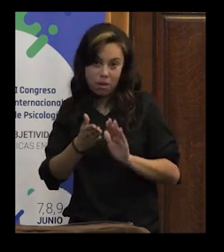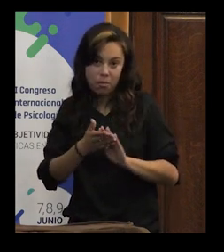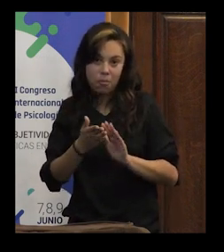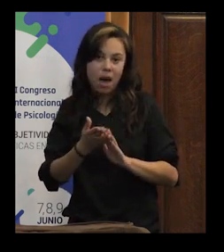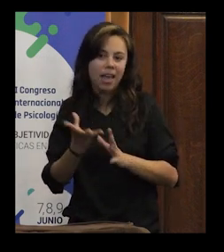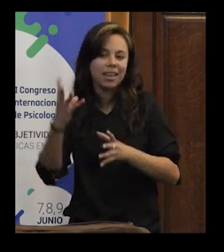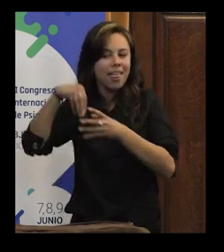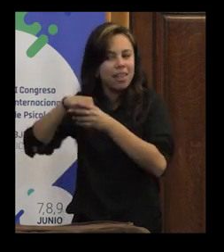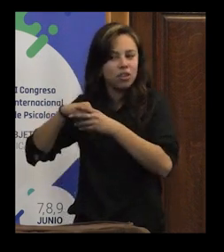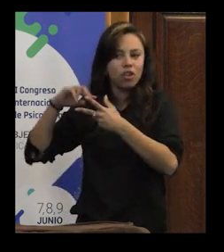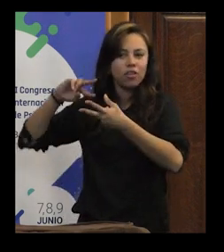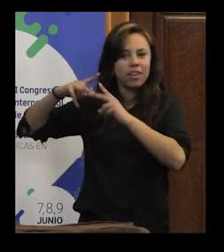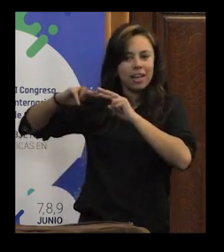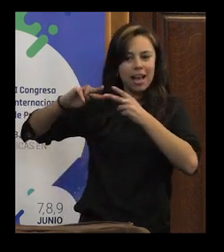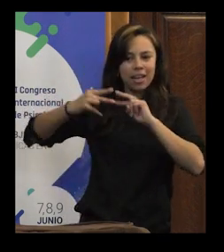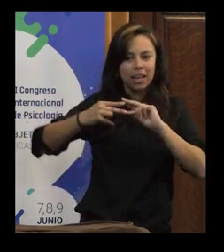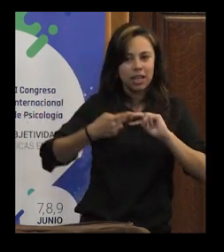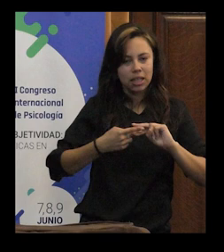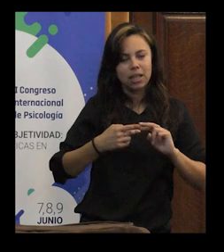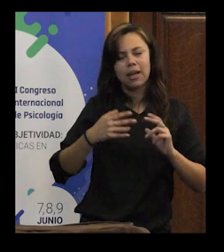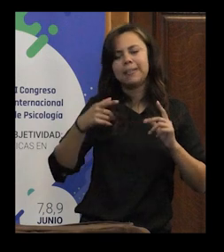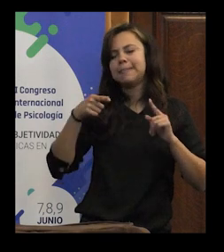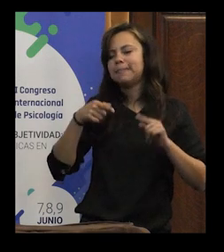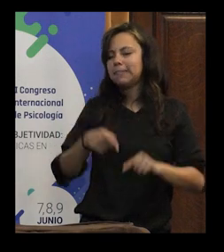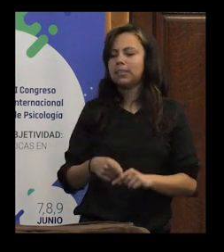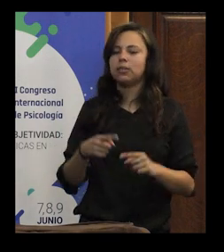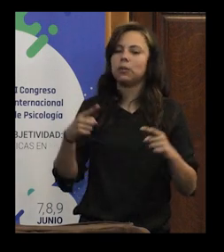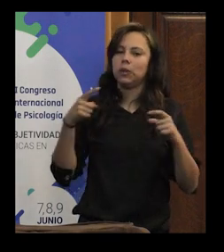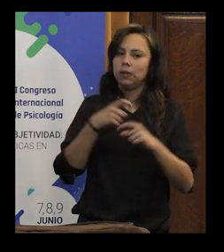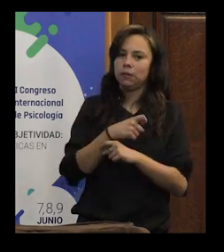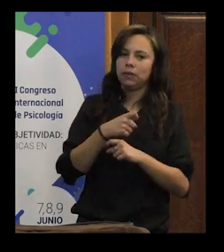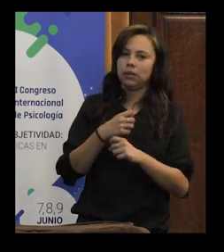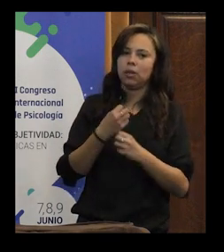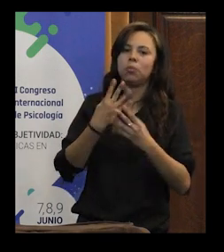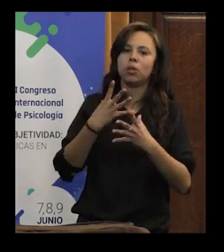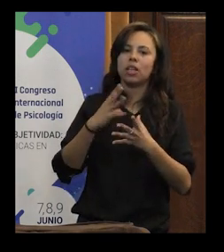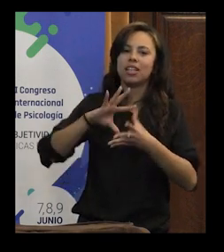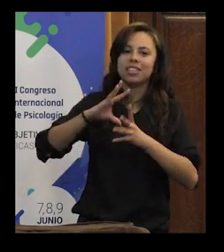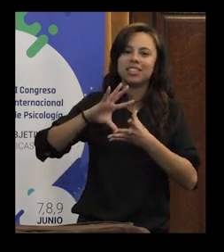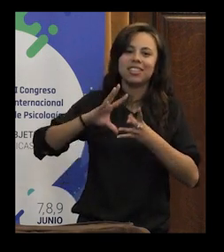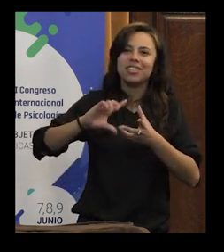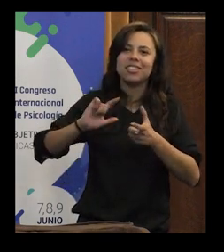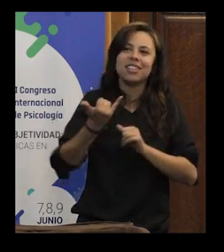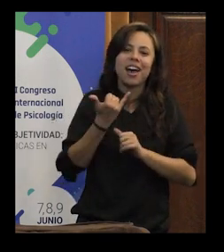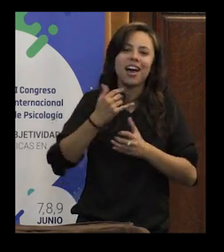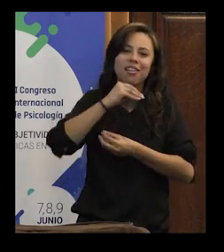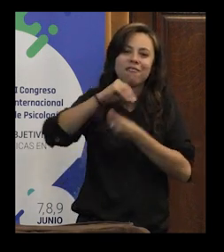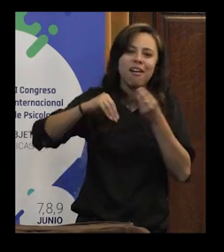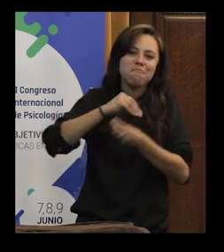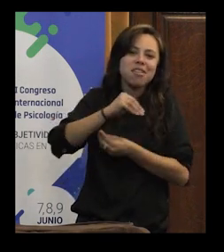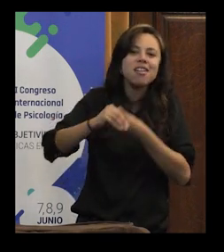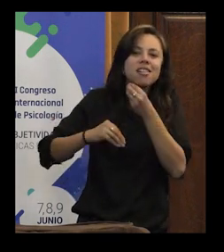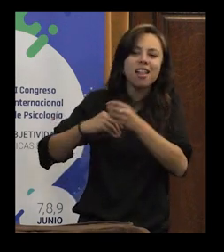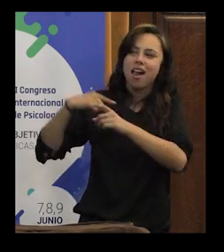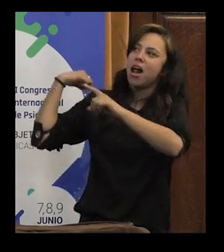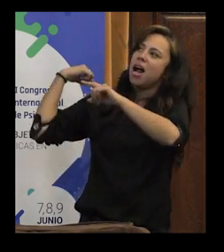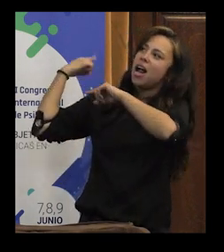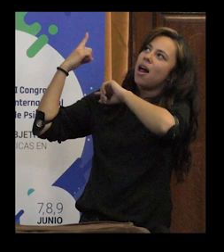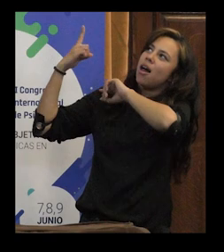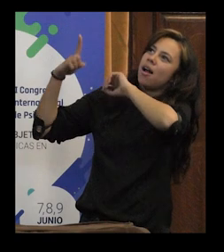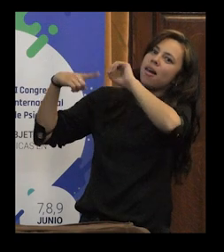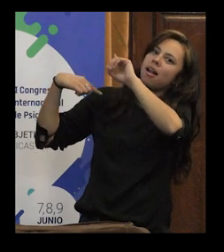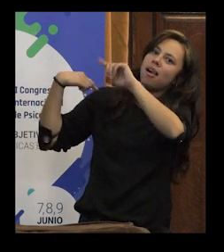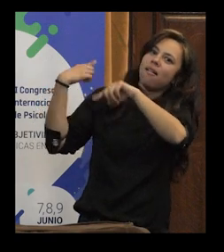meramente individual. Se ha convertido familiar, uma questão tanto de histórias